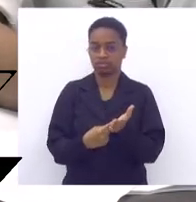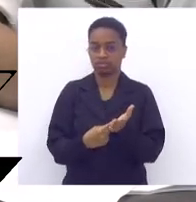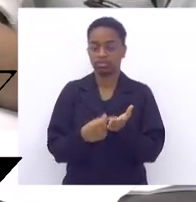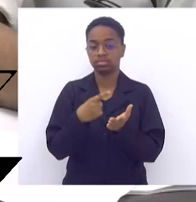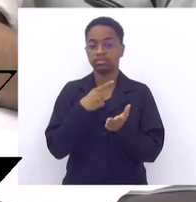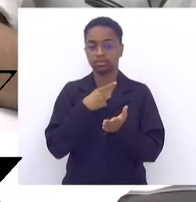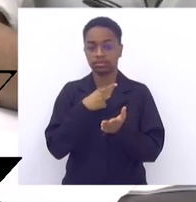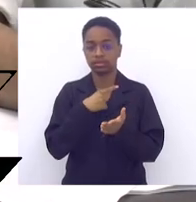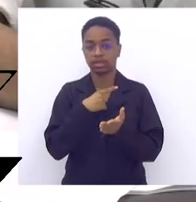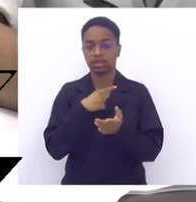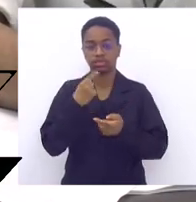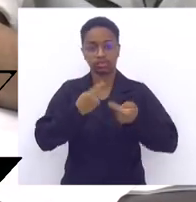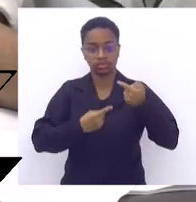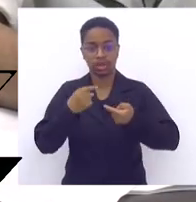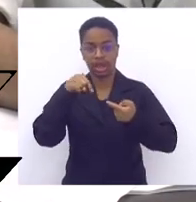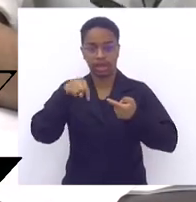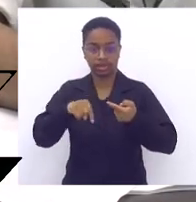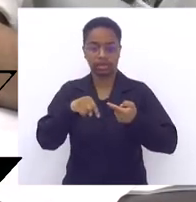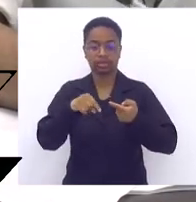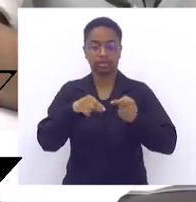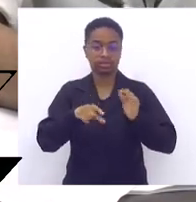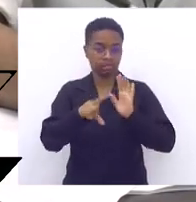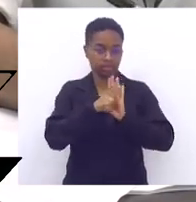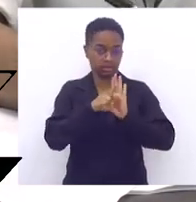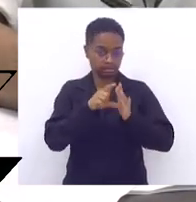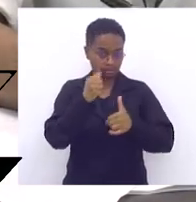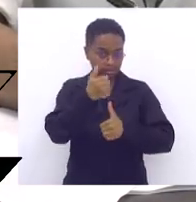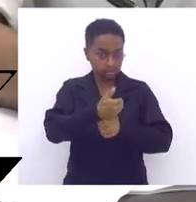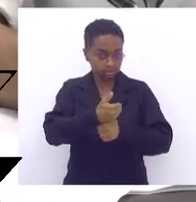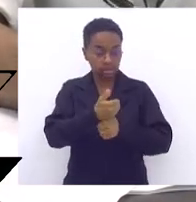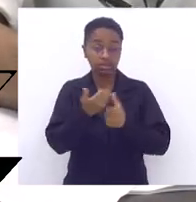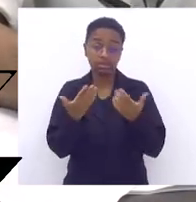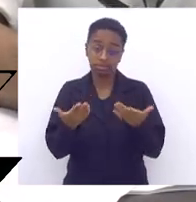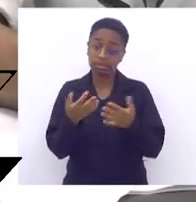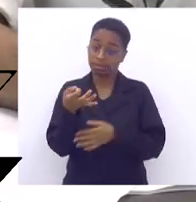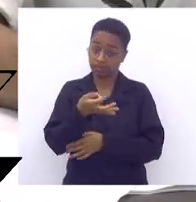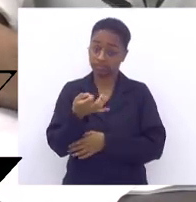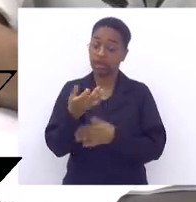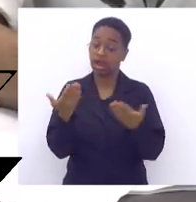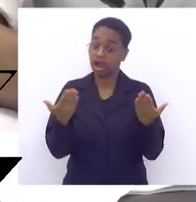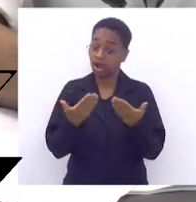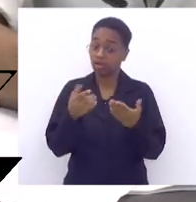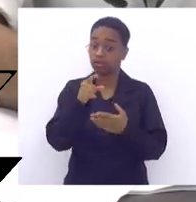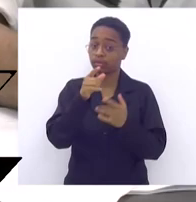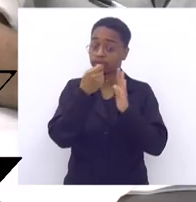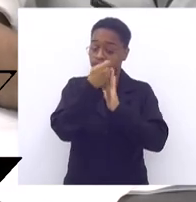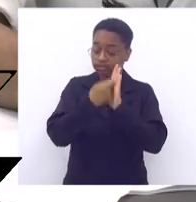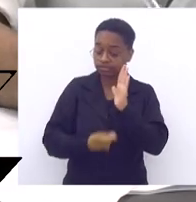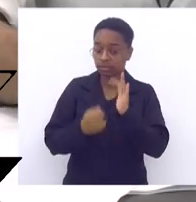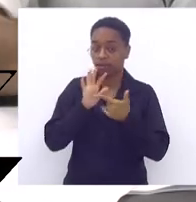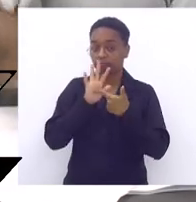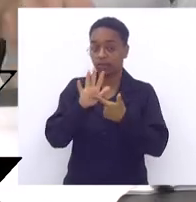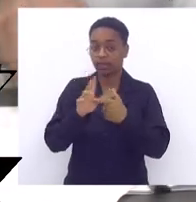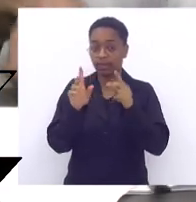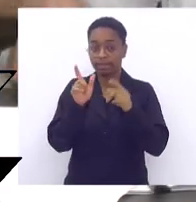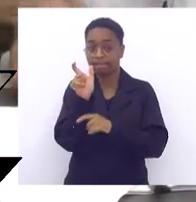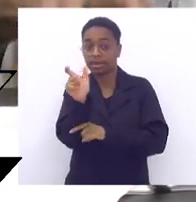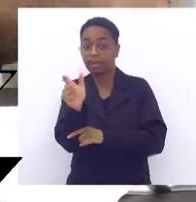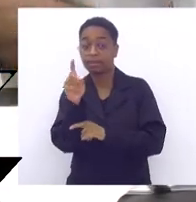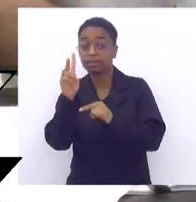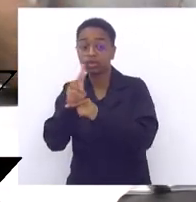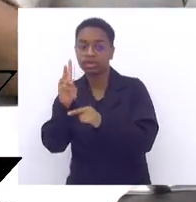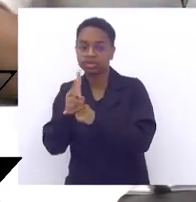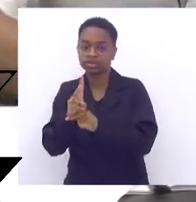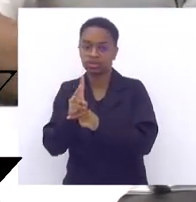consubstanciado nesse substitutivo perfeito e que agora, com essa expressão proteção ao invés